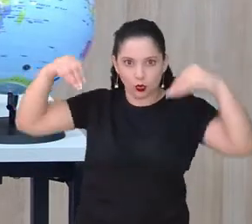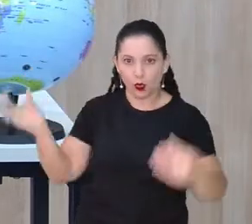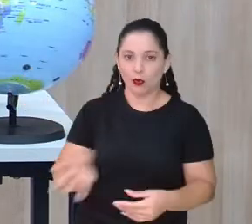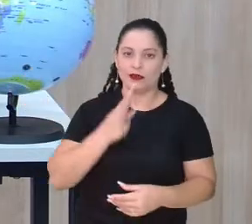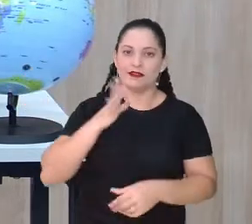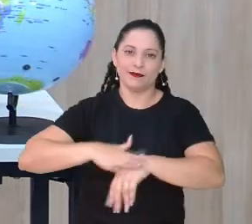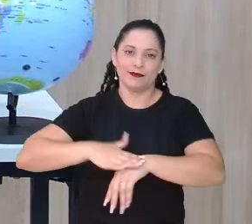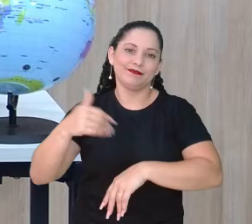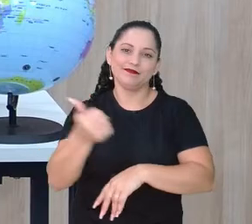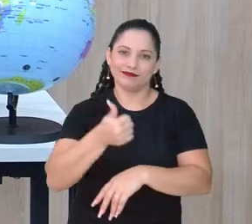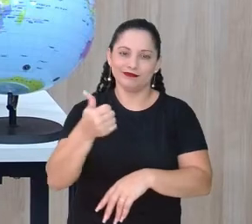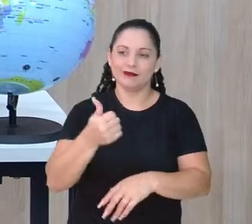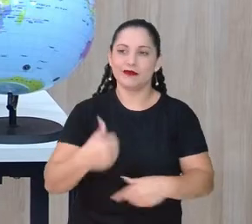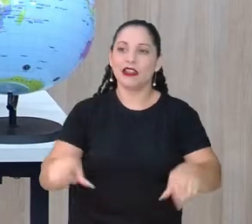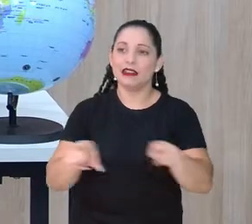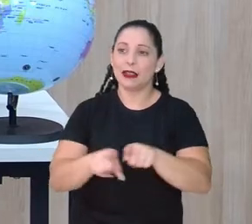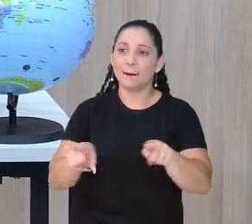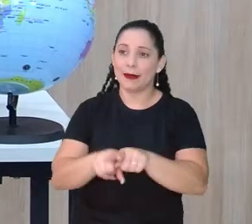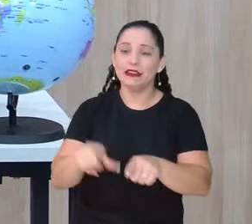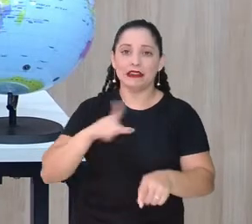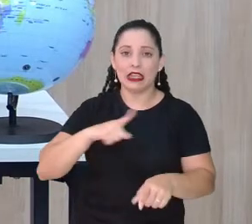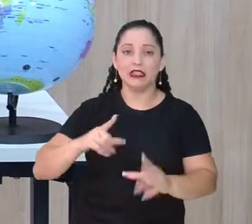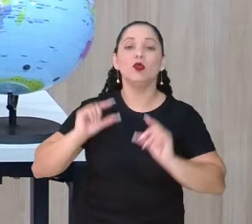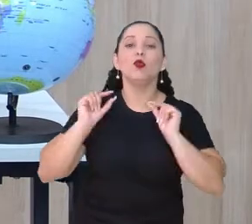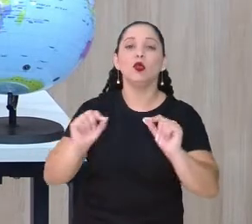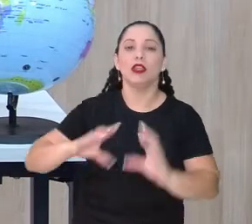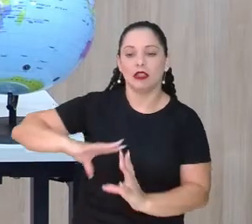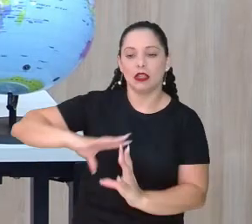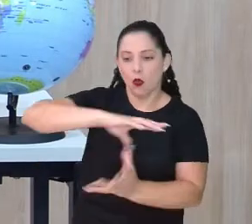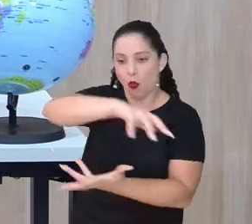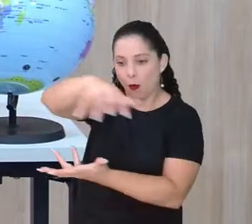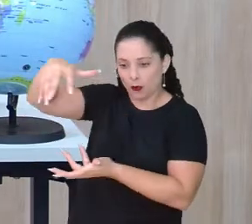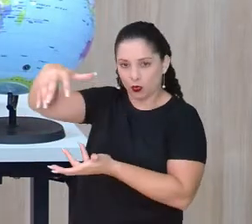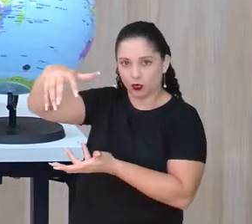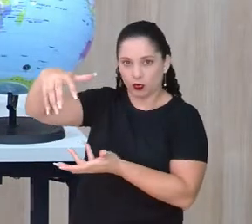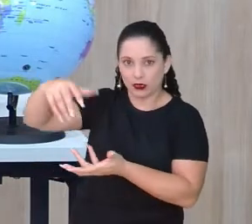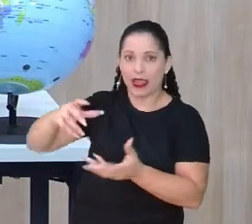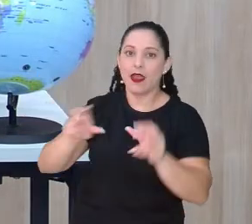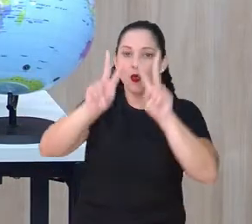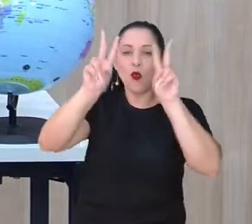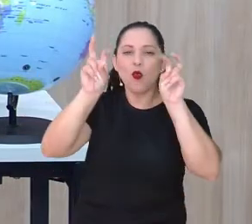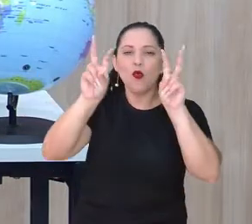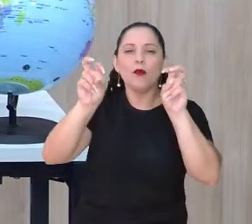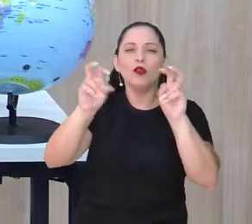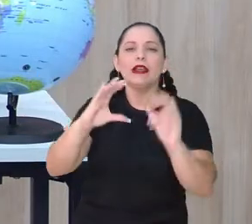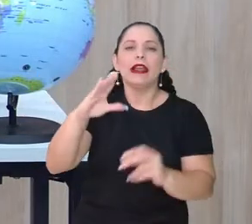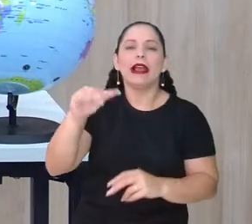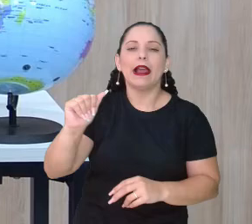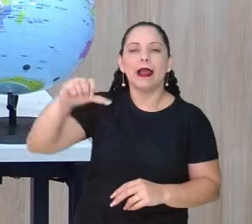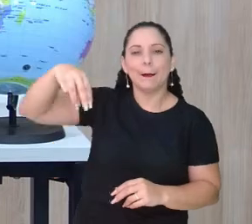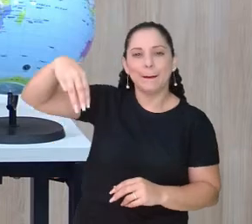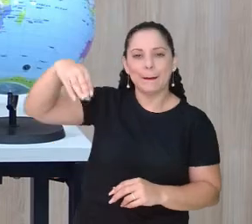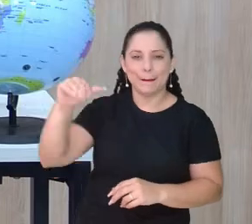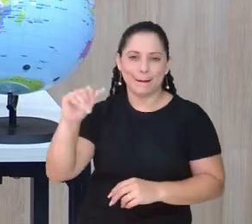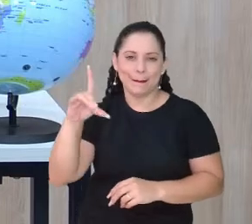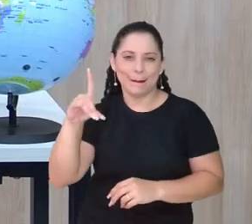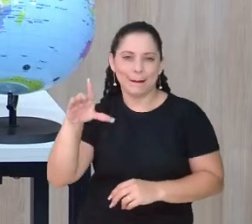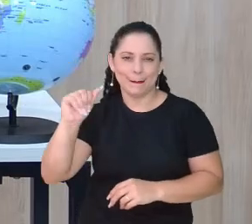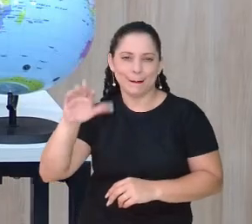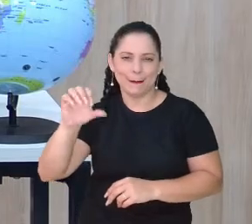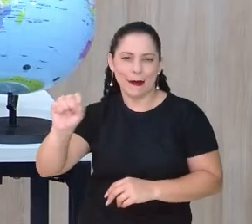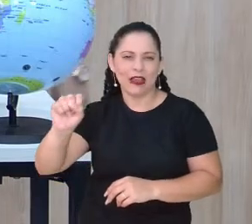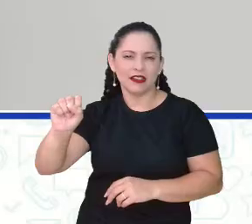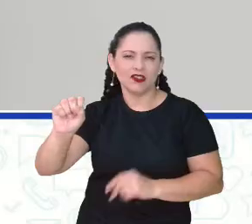fim, apresenta camadas. Camadas é a nossa aula de hoje. Vamos ver o que é que eu trouxe para vocês em relação